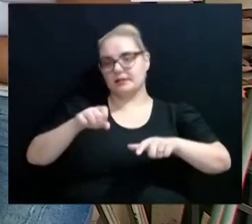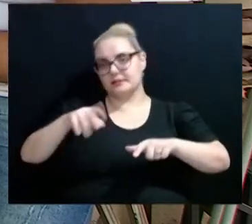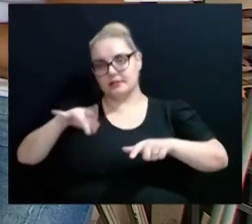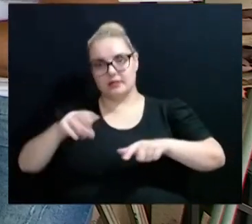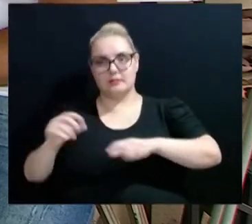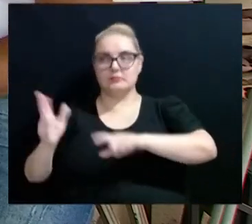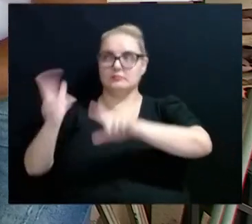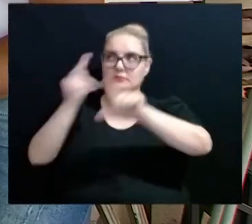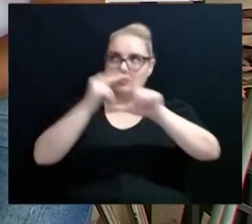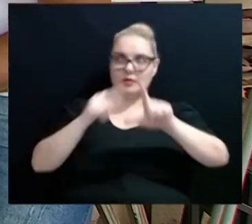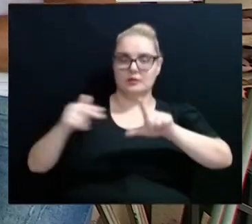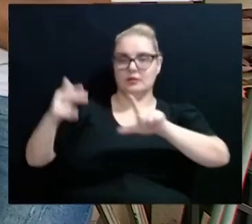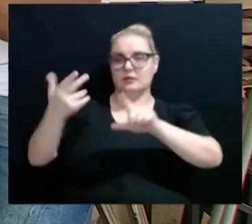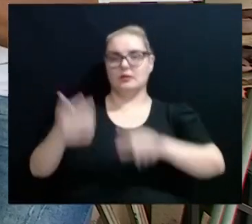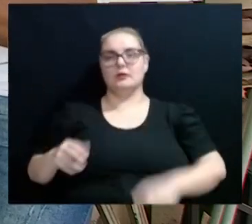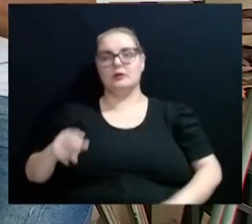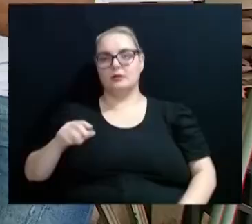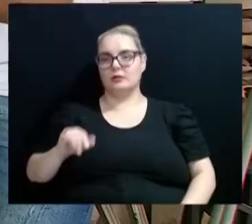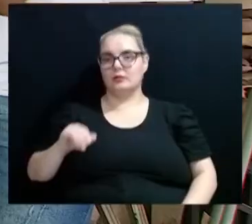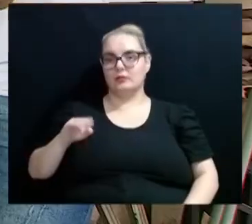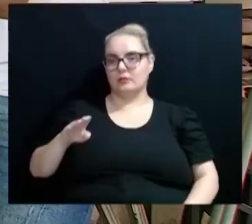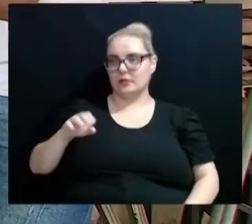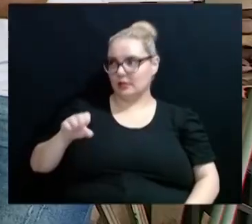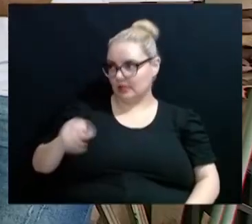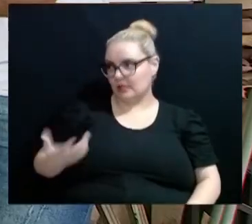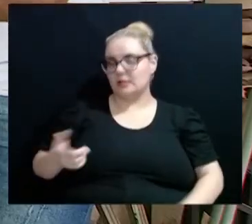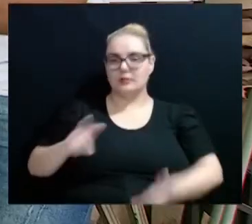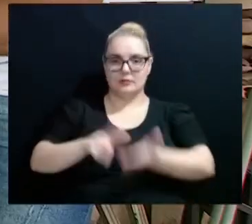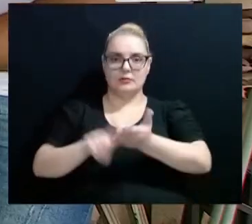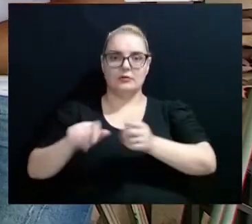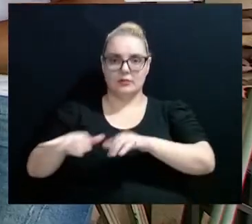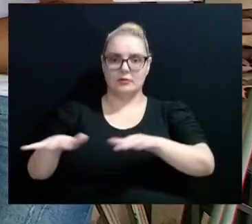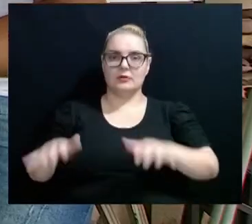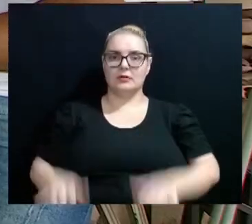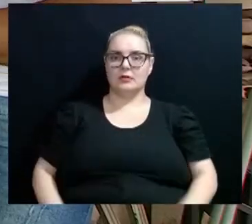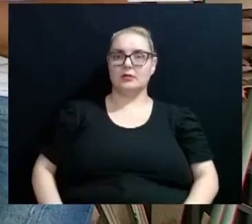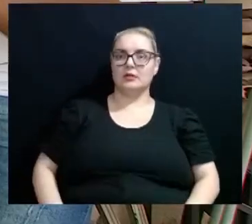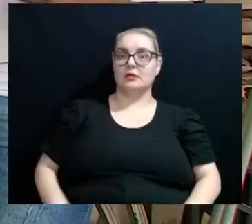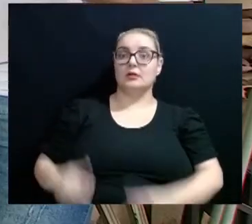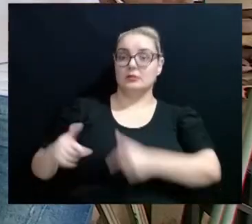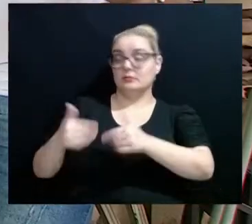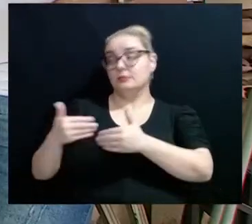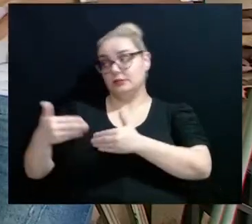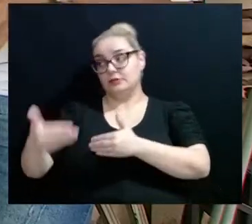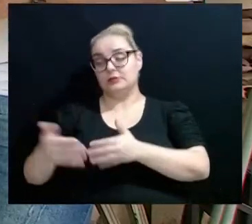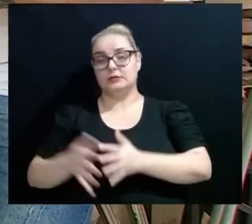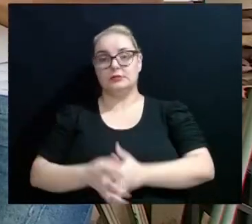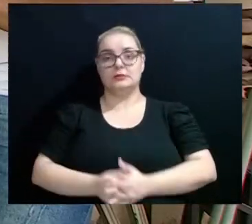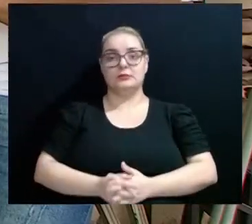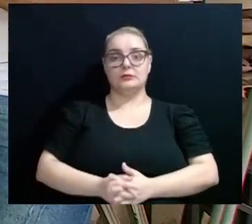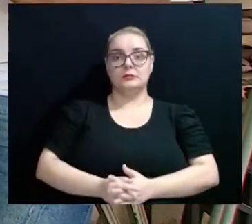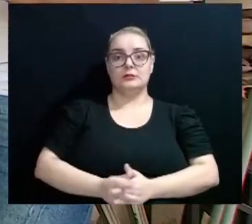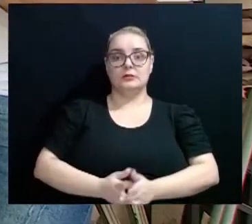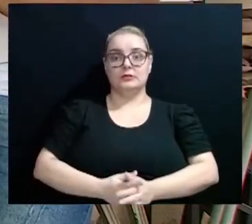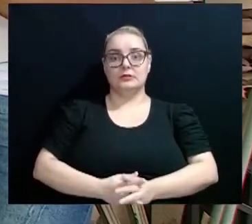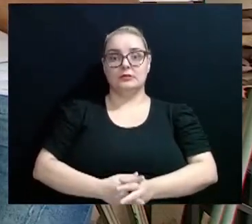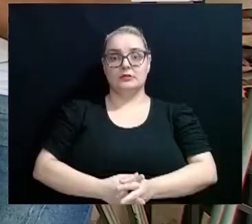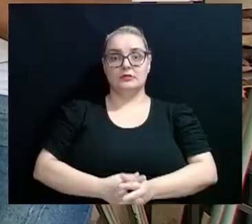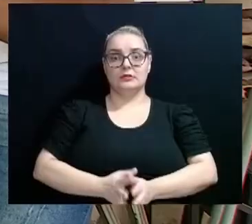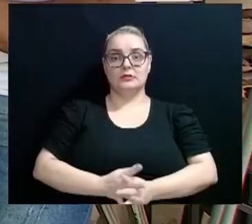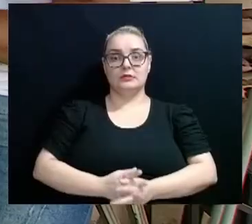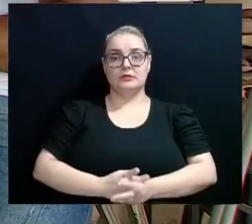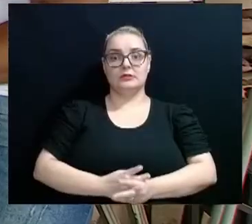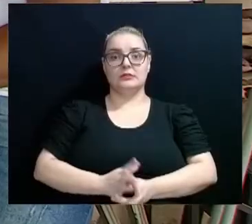pela administração pública para montar um espaço para a gente fazer presépios e também fazer ilustrações para OBS, essas